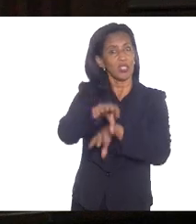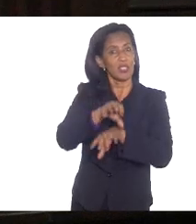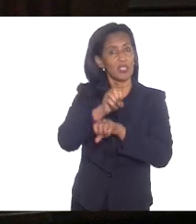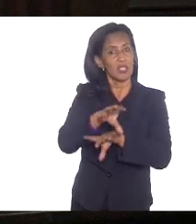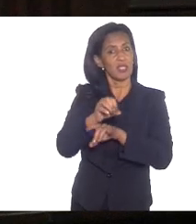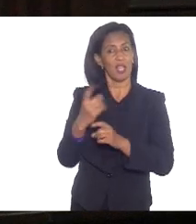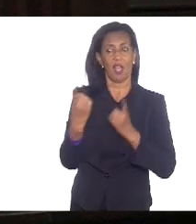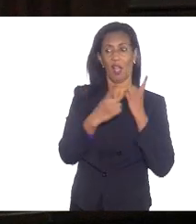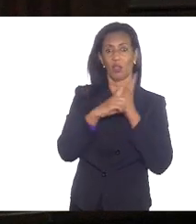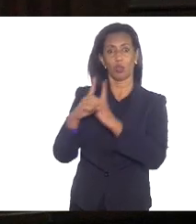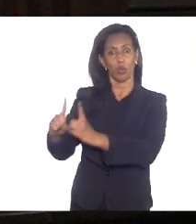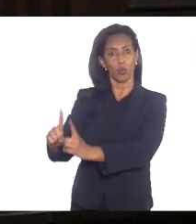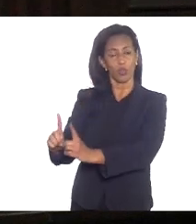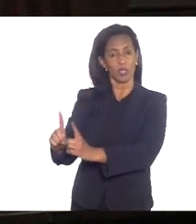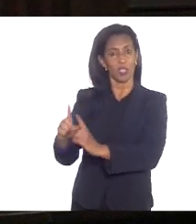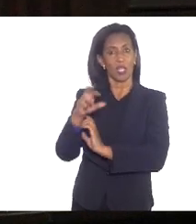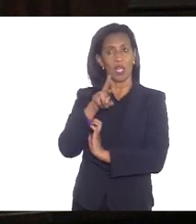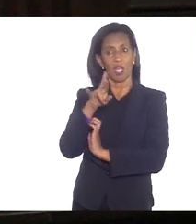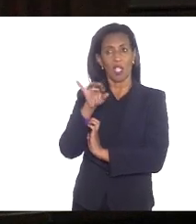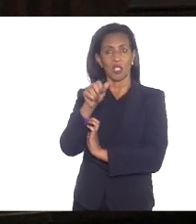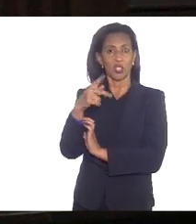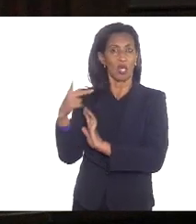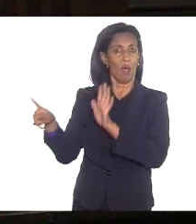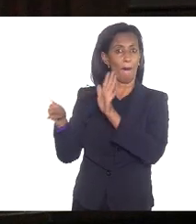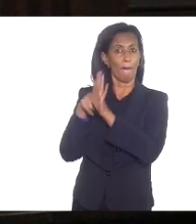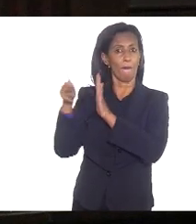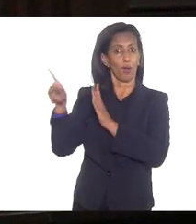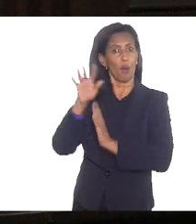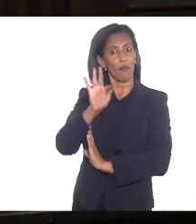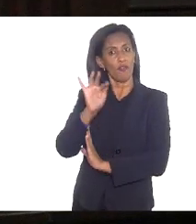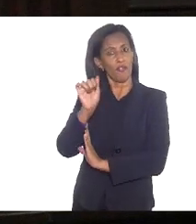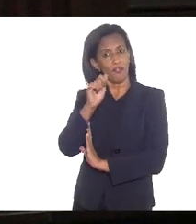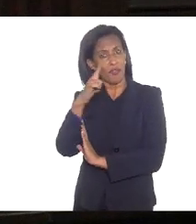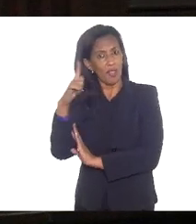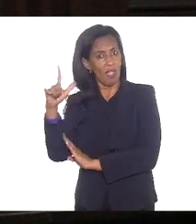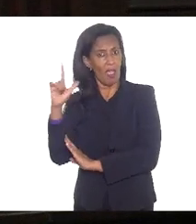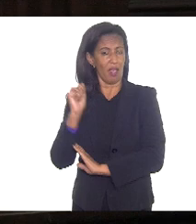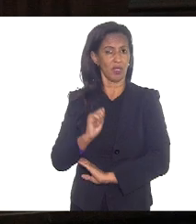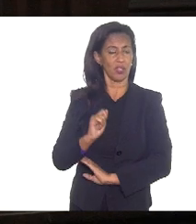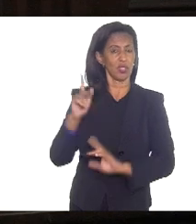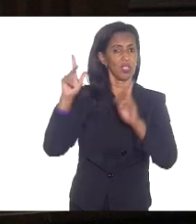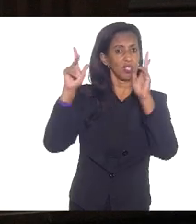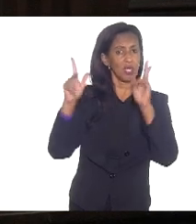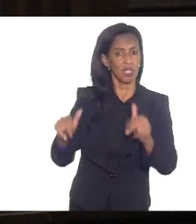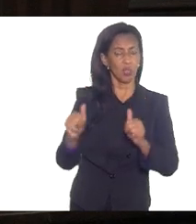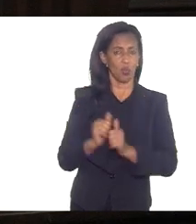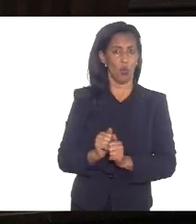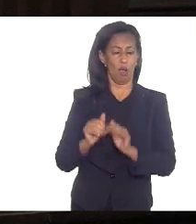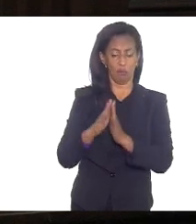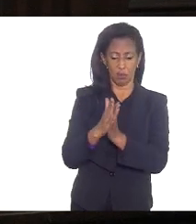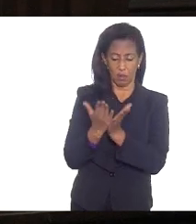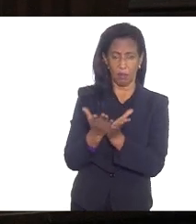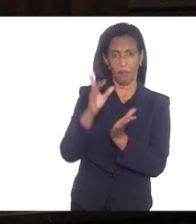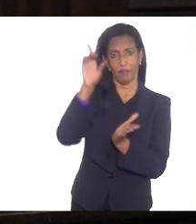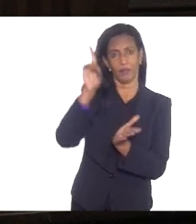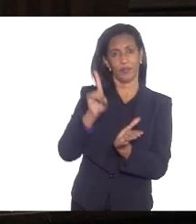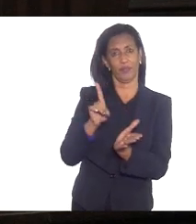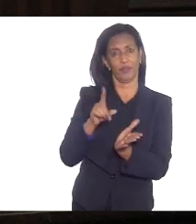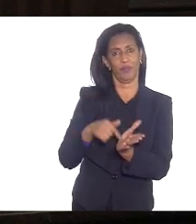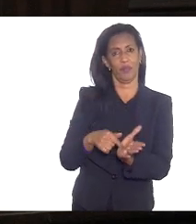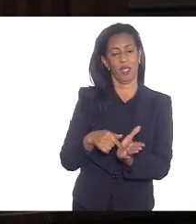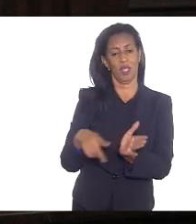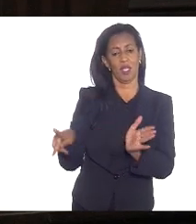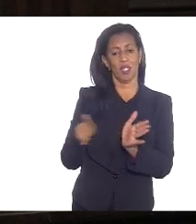a doutrina cristã a seus próprios fiéis, tal como está nas Sagradas Escrituras e